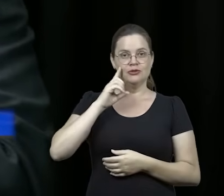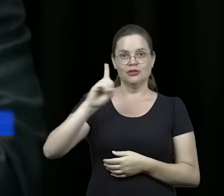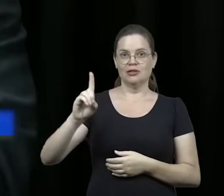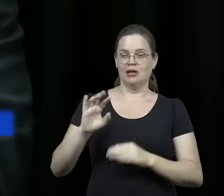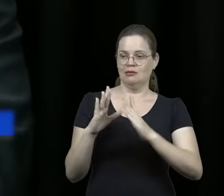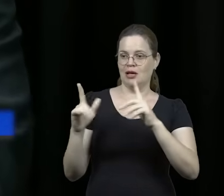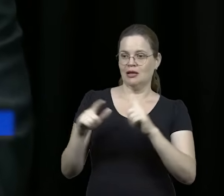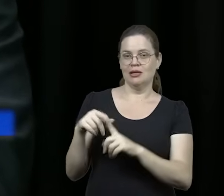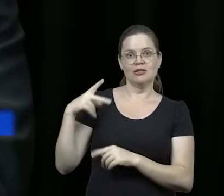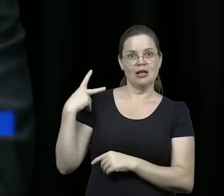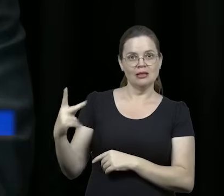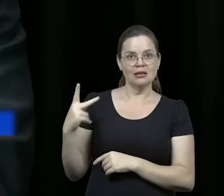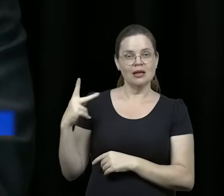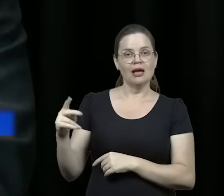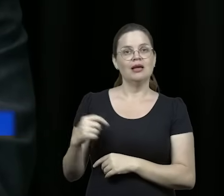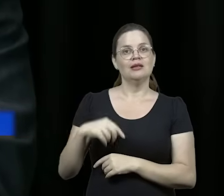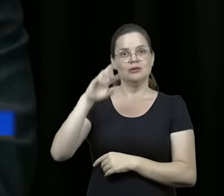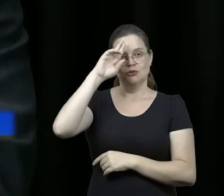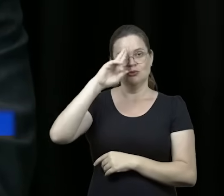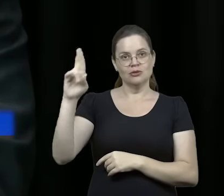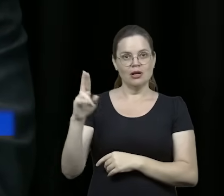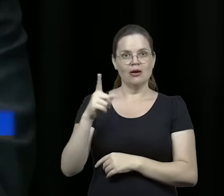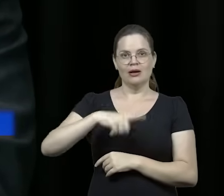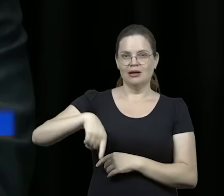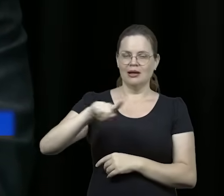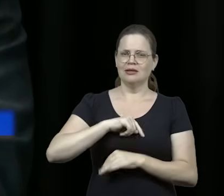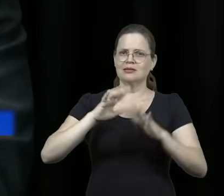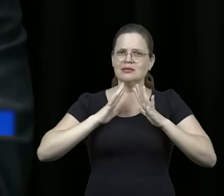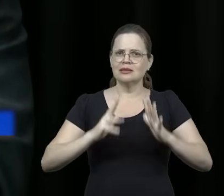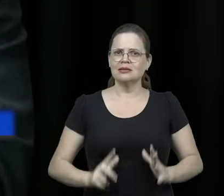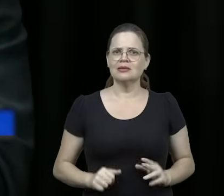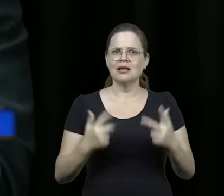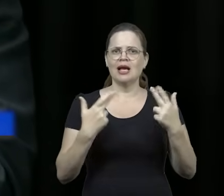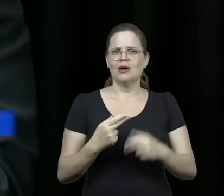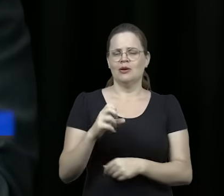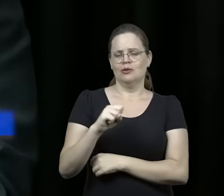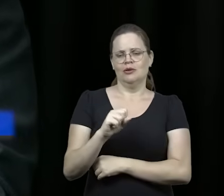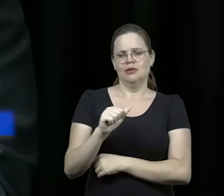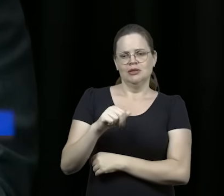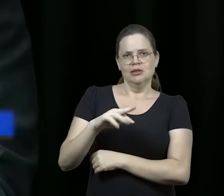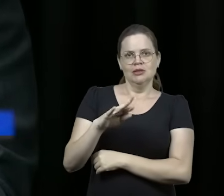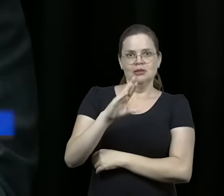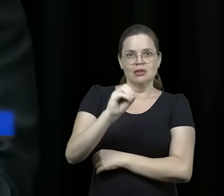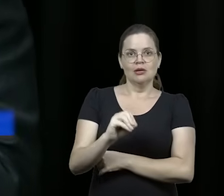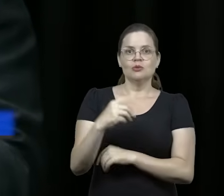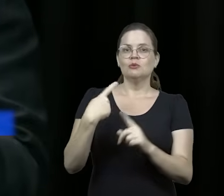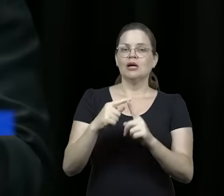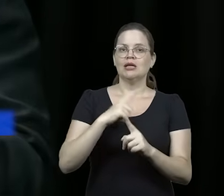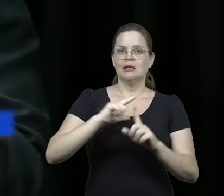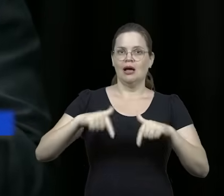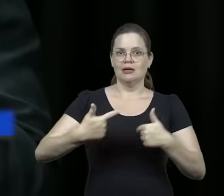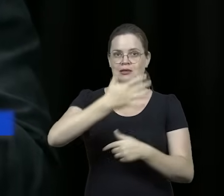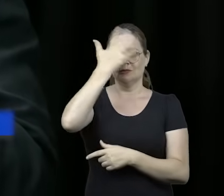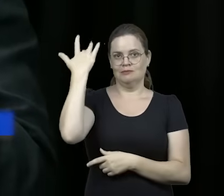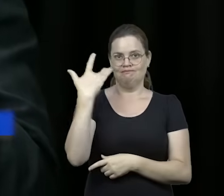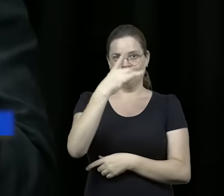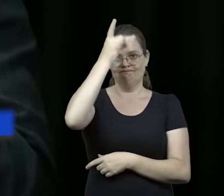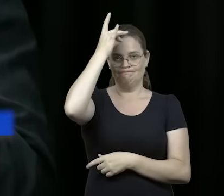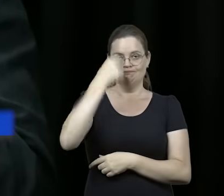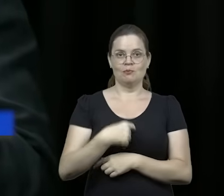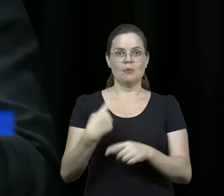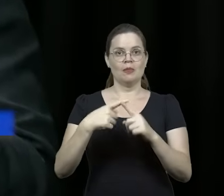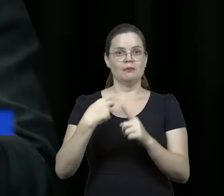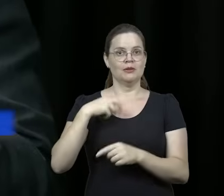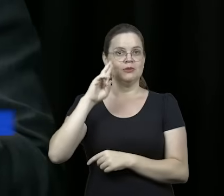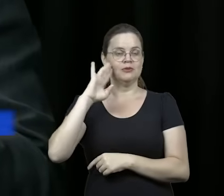tem o Espírito Santo, que aqui nos fala que é esse descanso. Minha presença irá contigo para te fazer